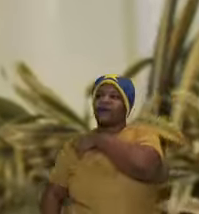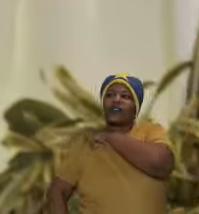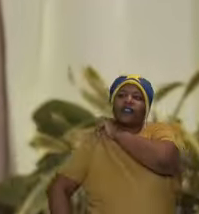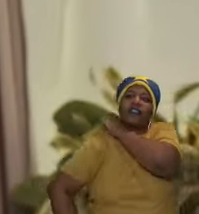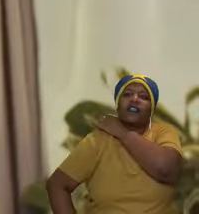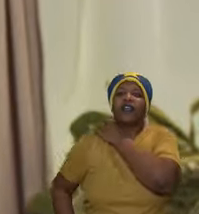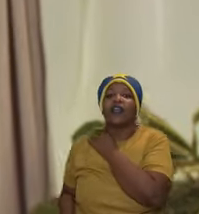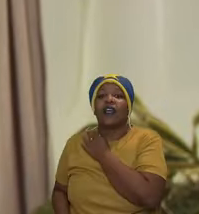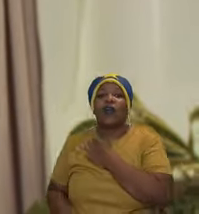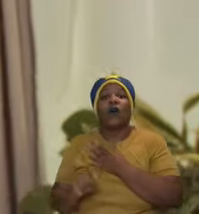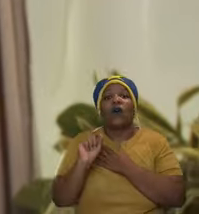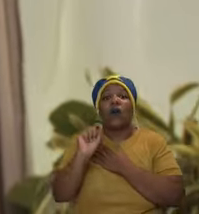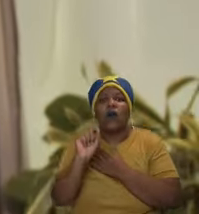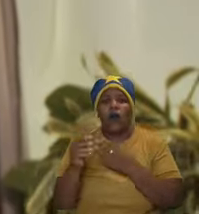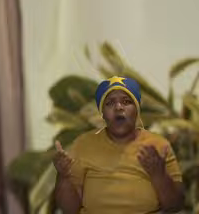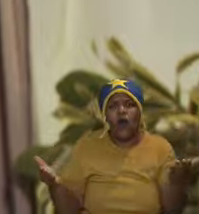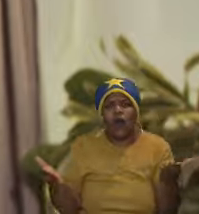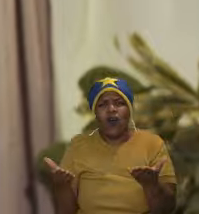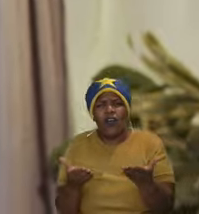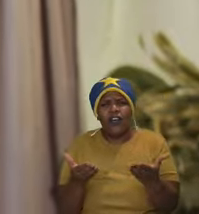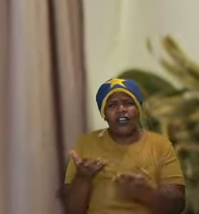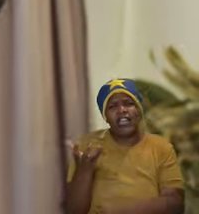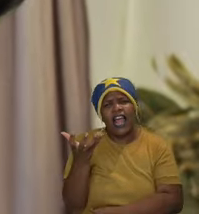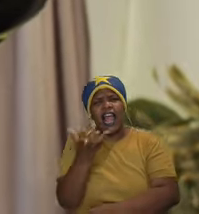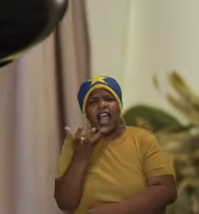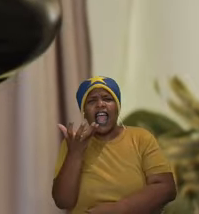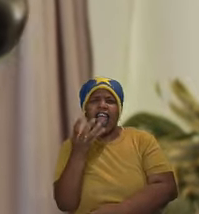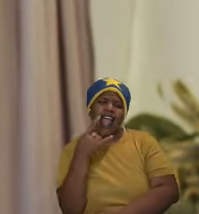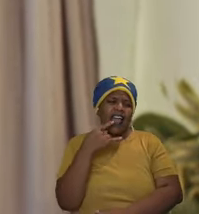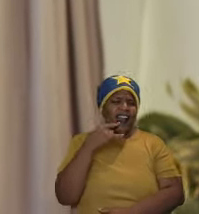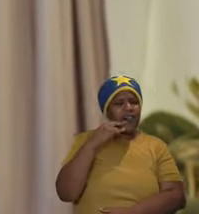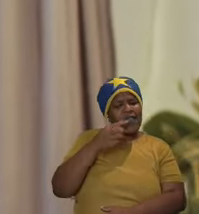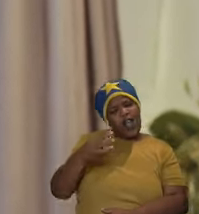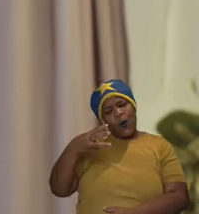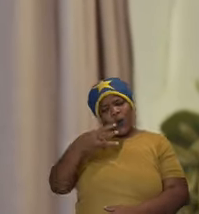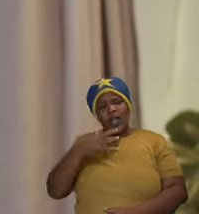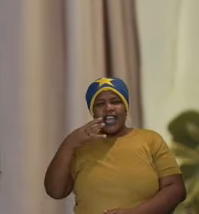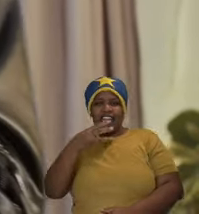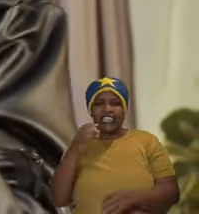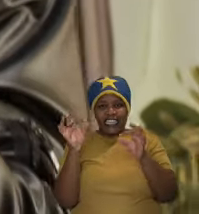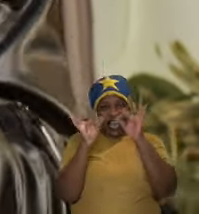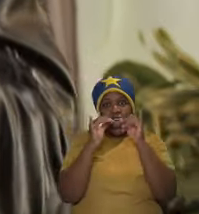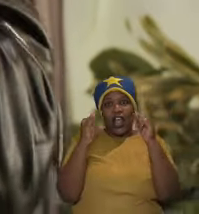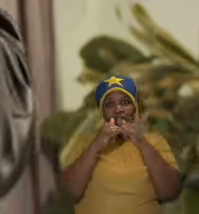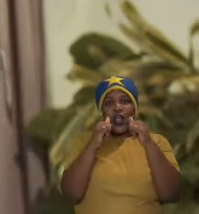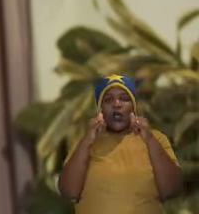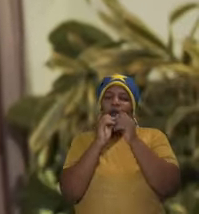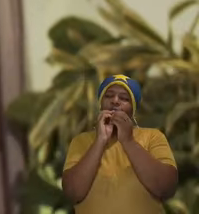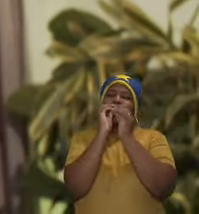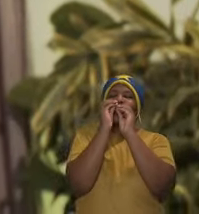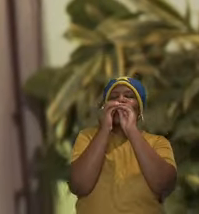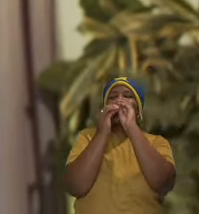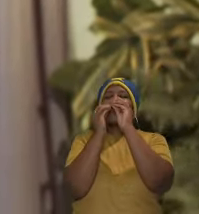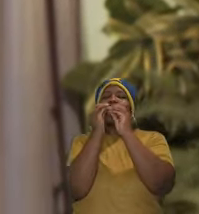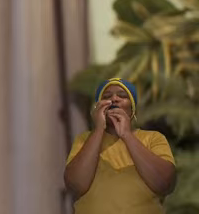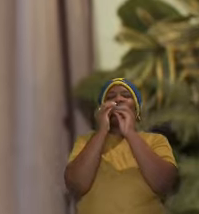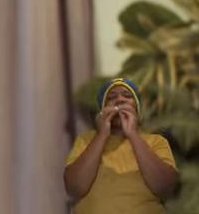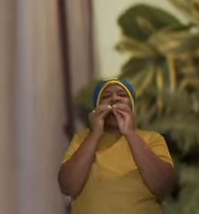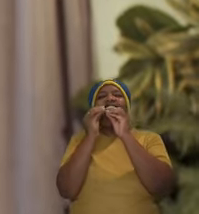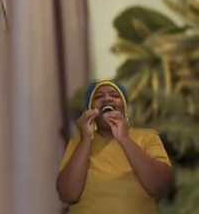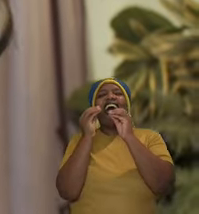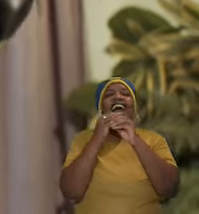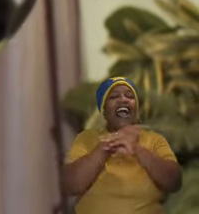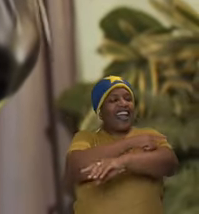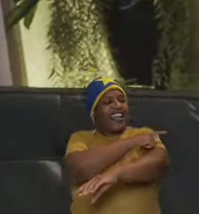Porque assim, hoje ela quer fumar. Bebeu uísque Red Bull, com cabelo na boca do Flamengo ao Pistão Sul.